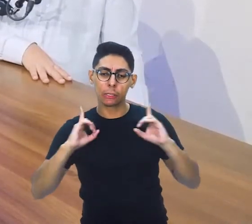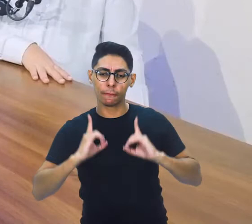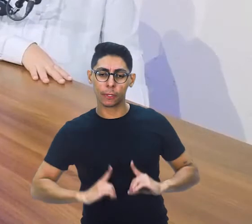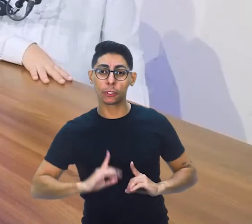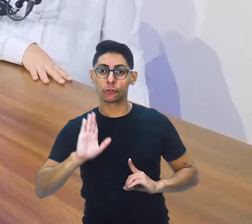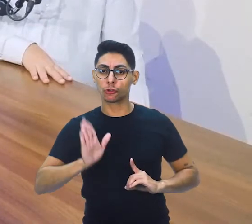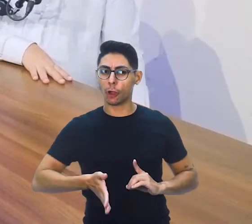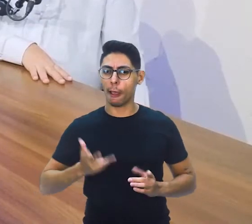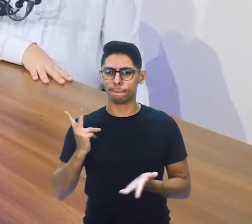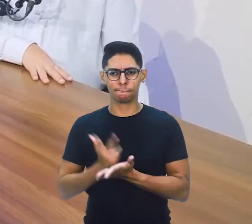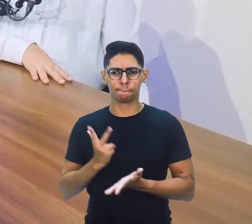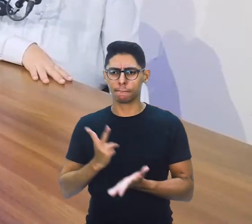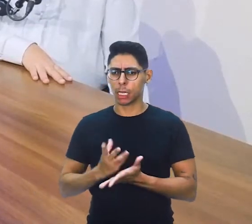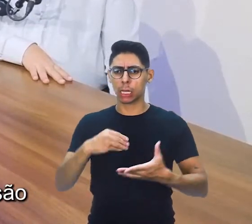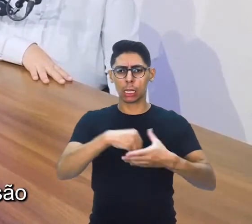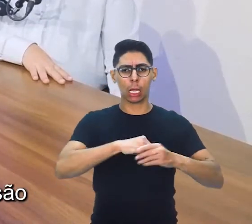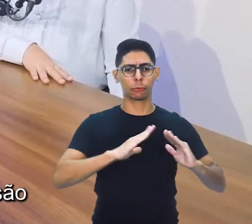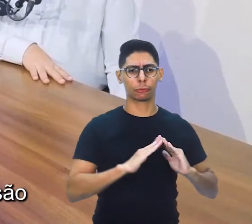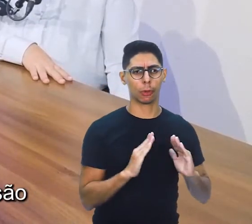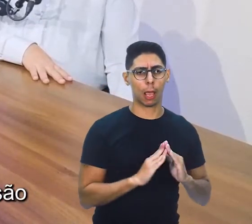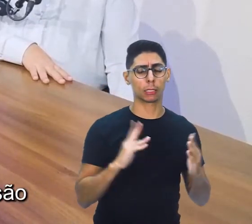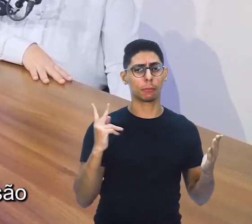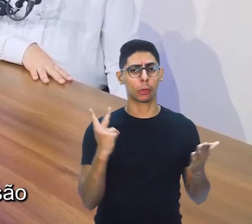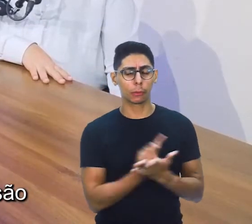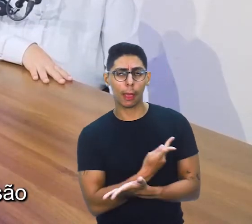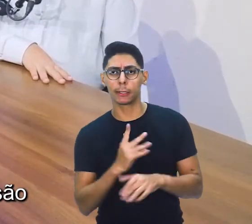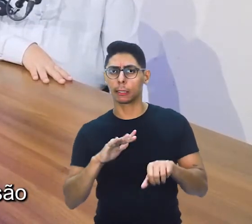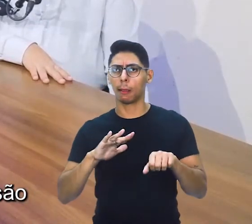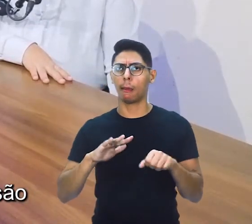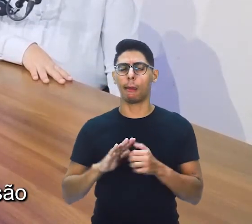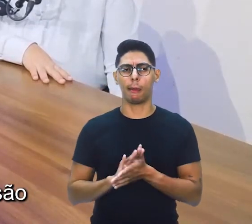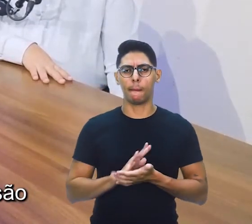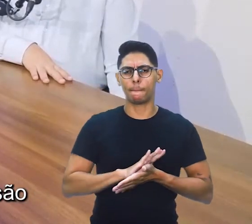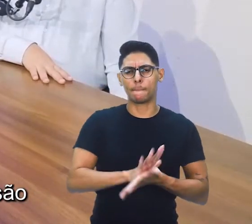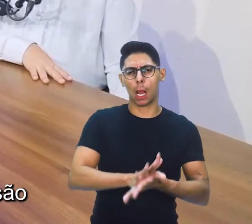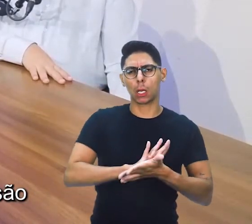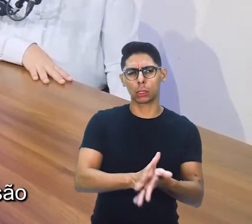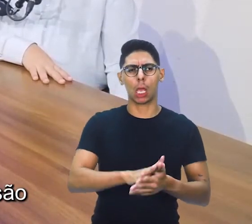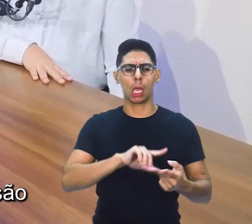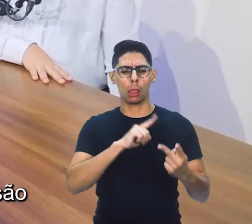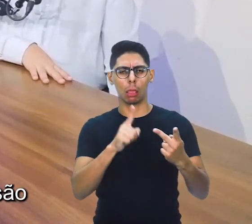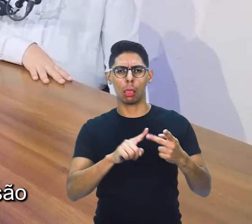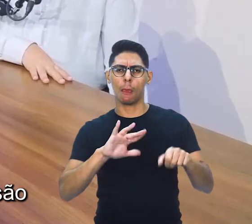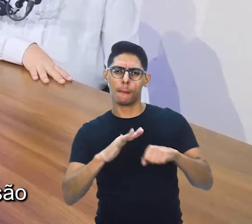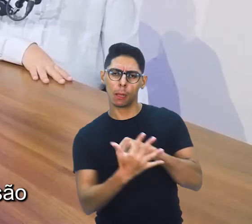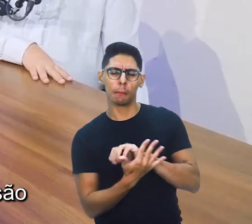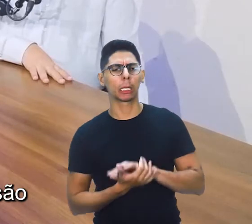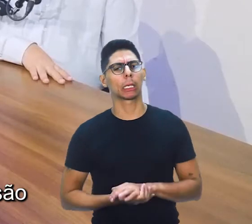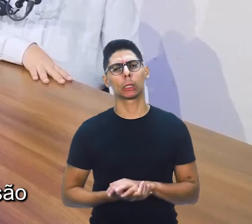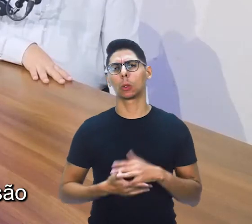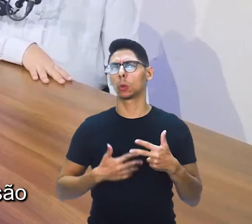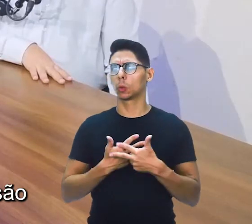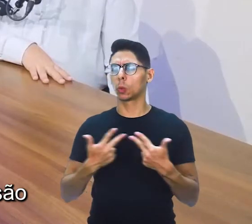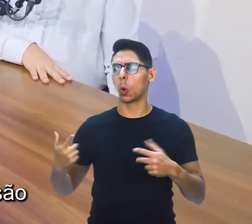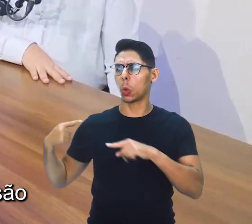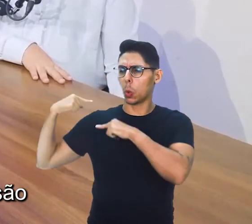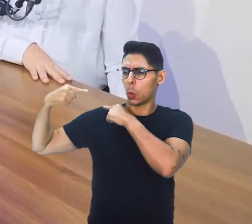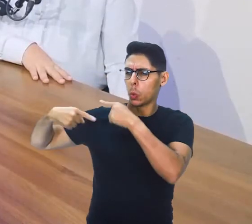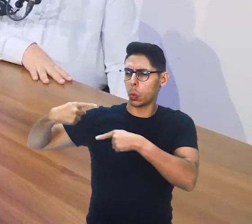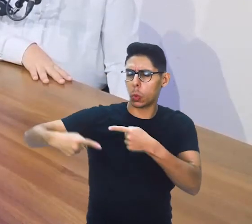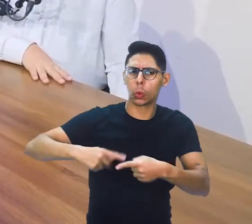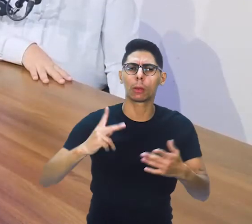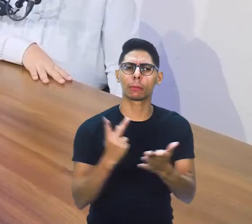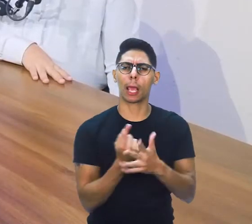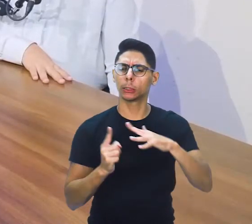casa por conta da pandemia, por conta dos preconceitos, por conta de toda uma atitude de